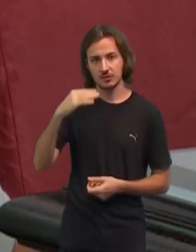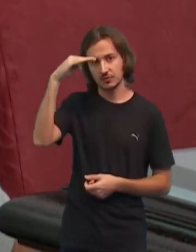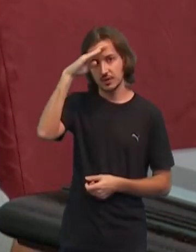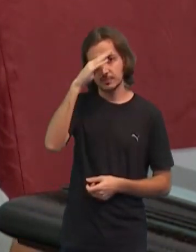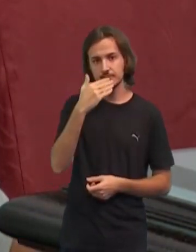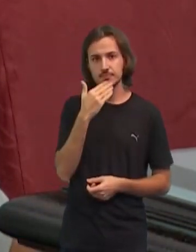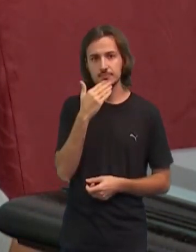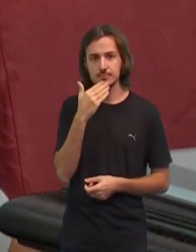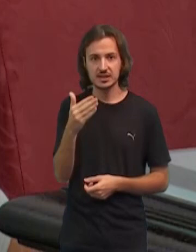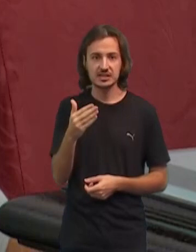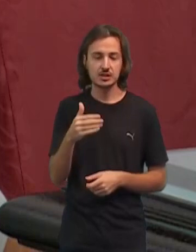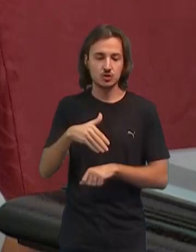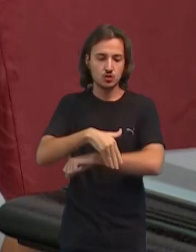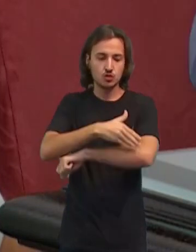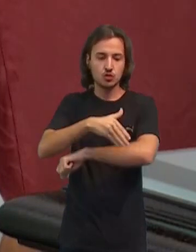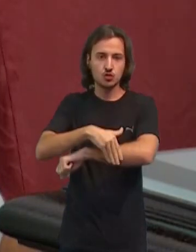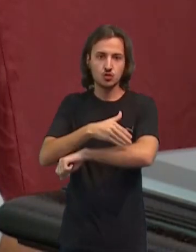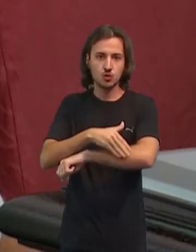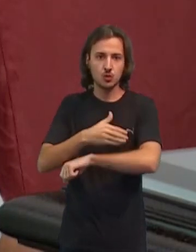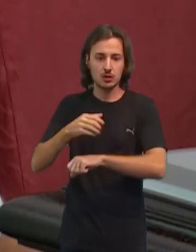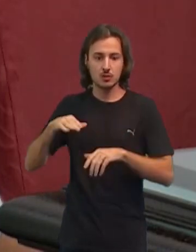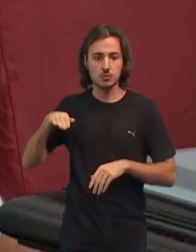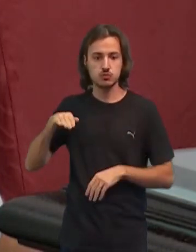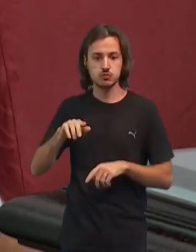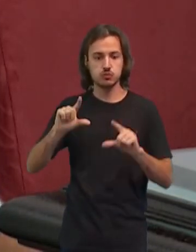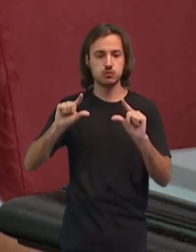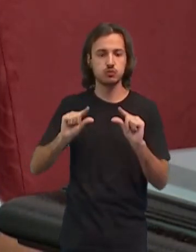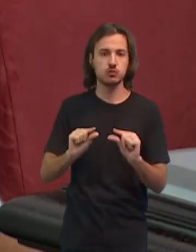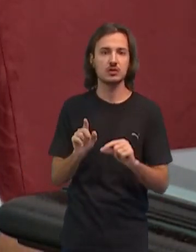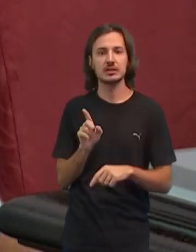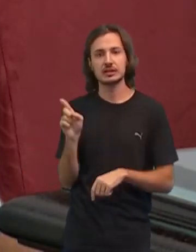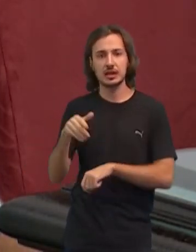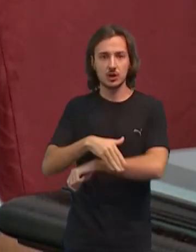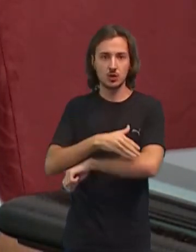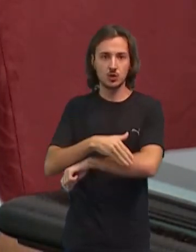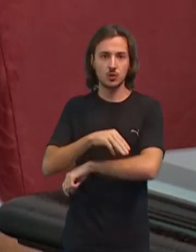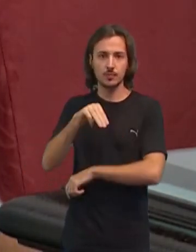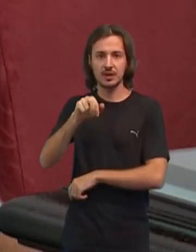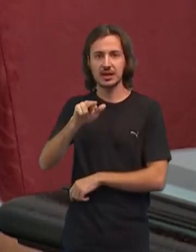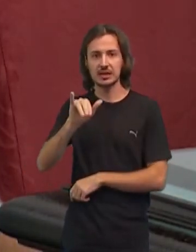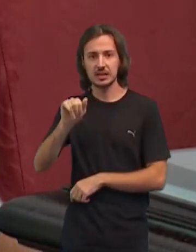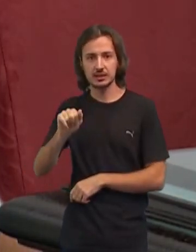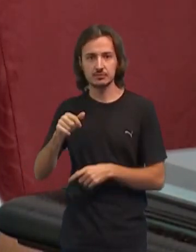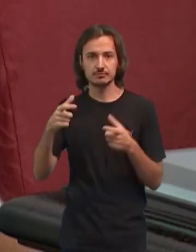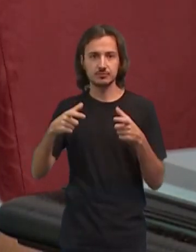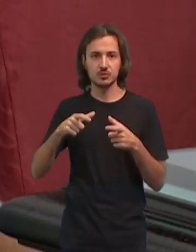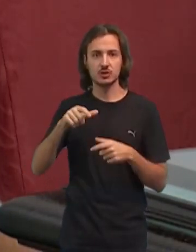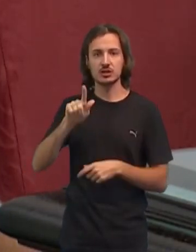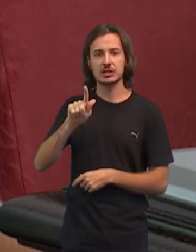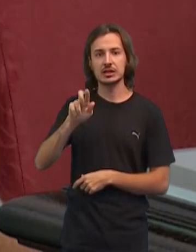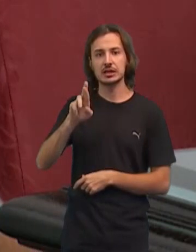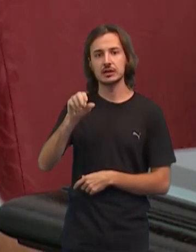instalação de redutor de velocidade na rua Maria Belo da Silva, loteamento Jardim Emaús, no Grama.